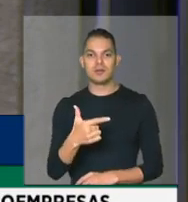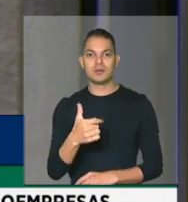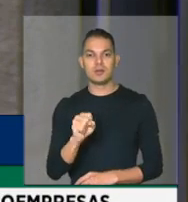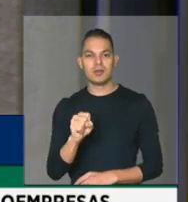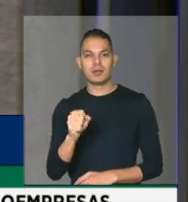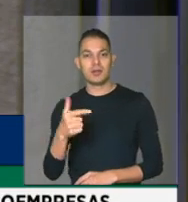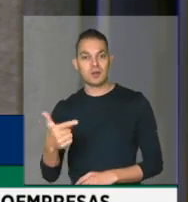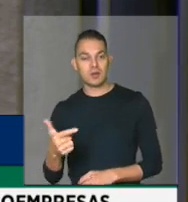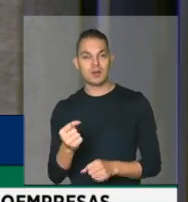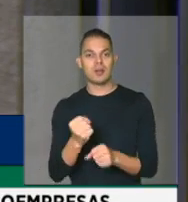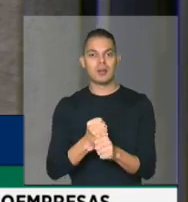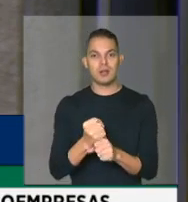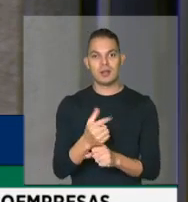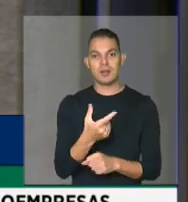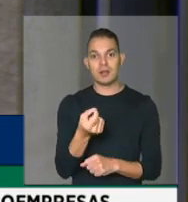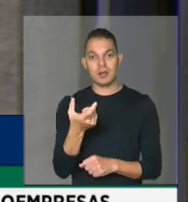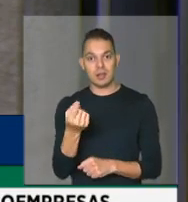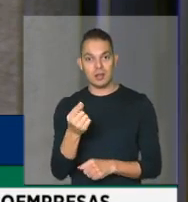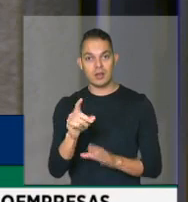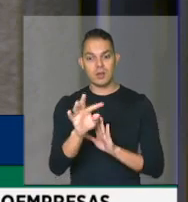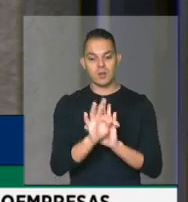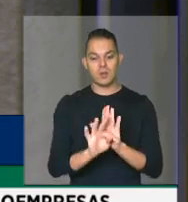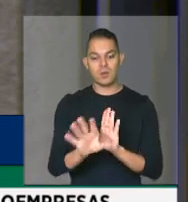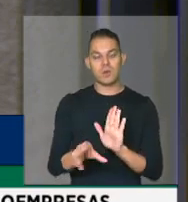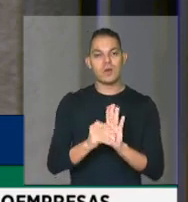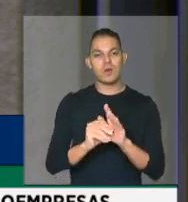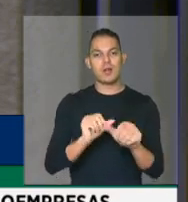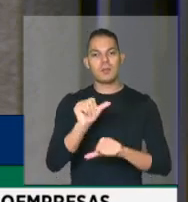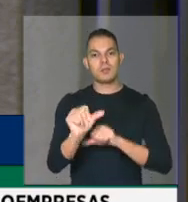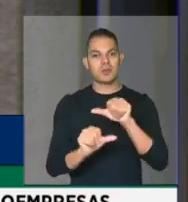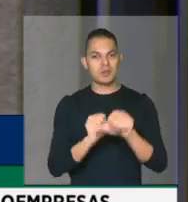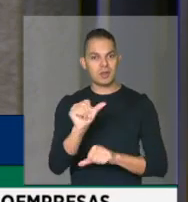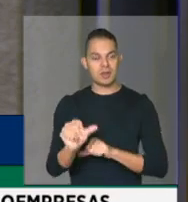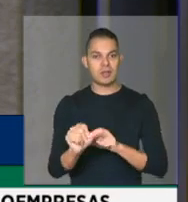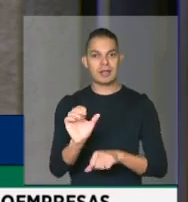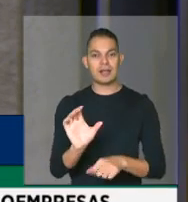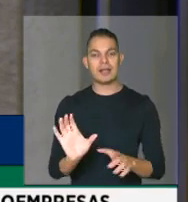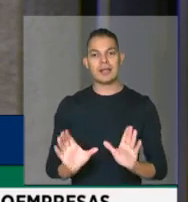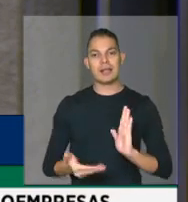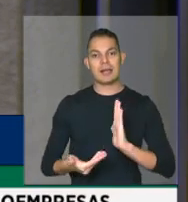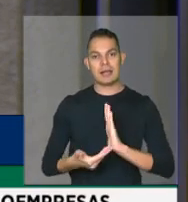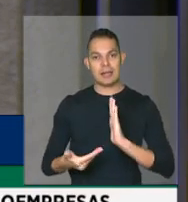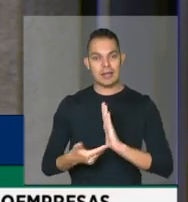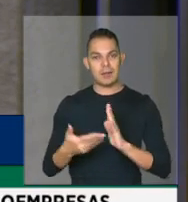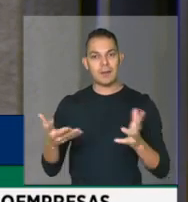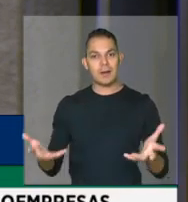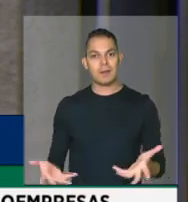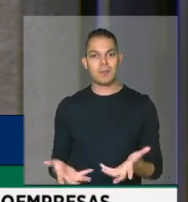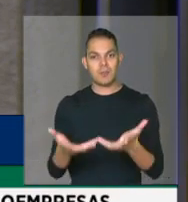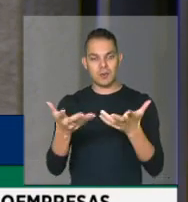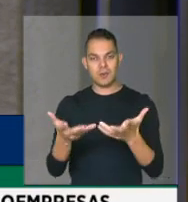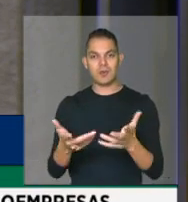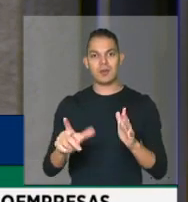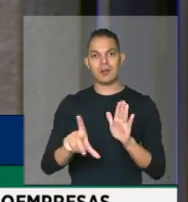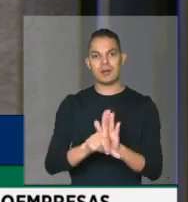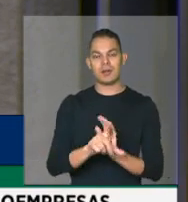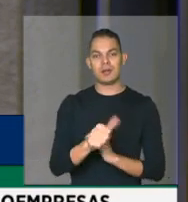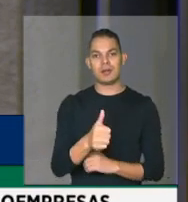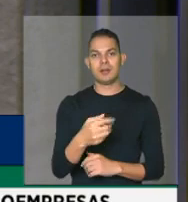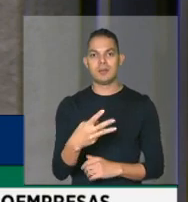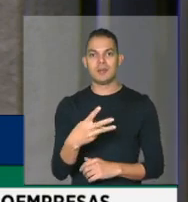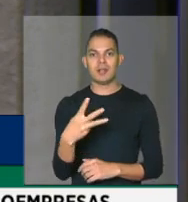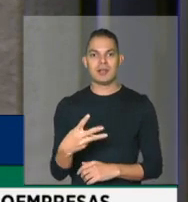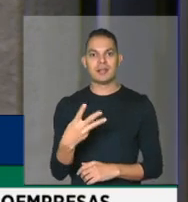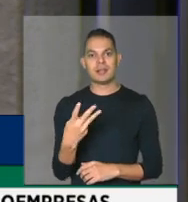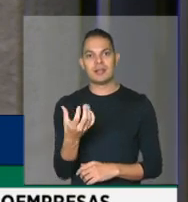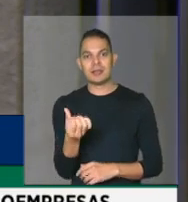1282/2020 para incorporar no texto as alterações que esta Câmara dos Deputados promoveu nas leis 13.636